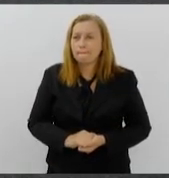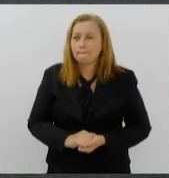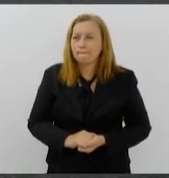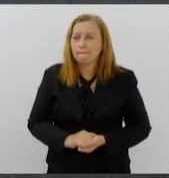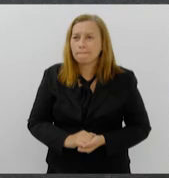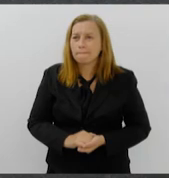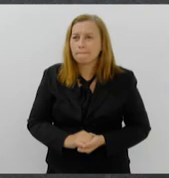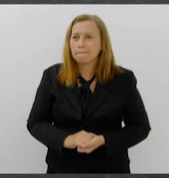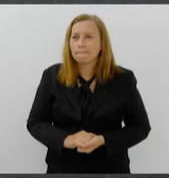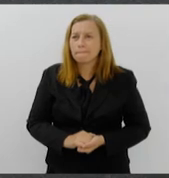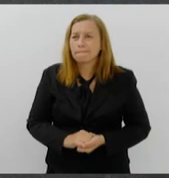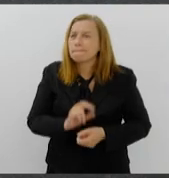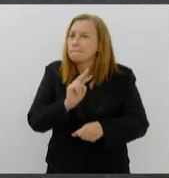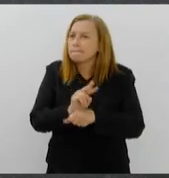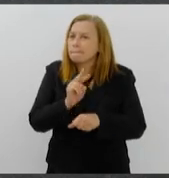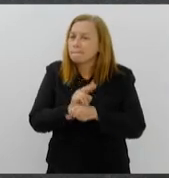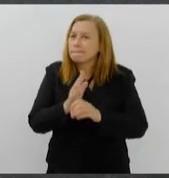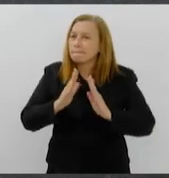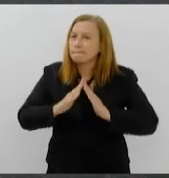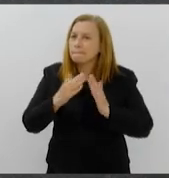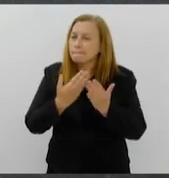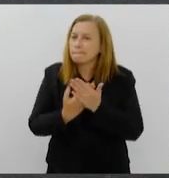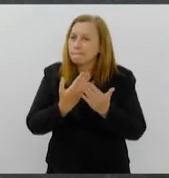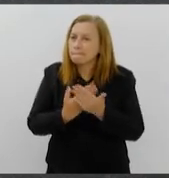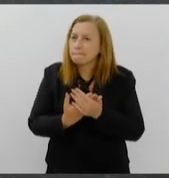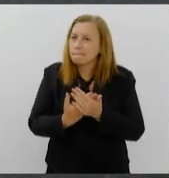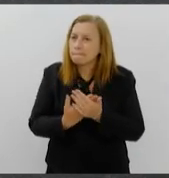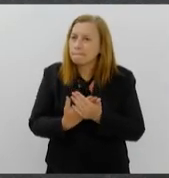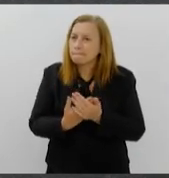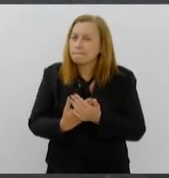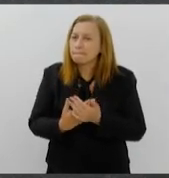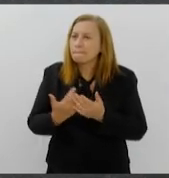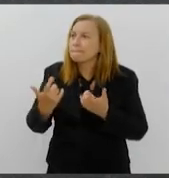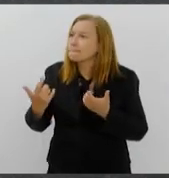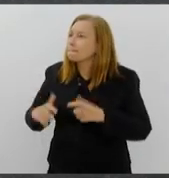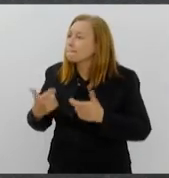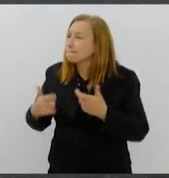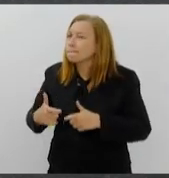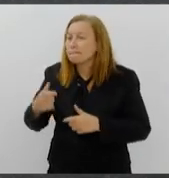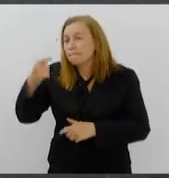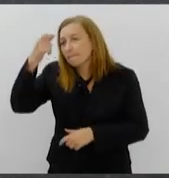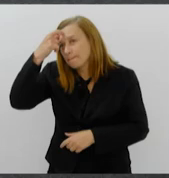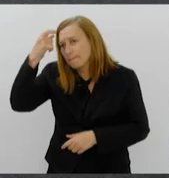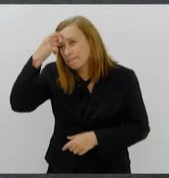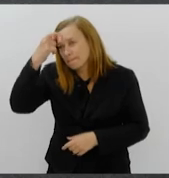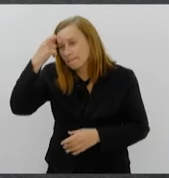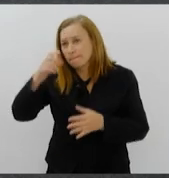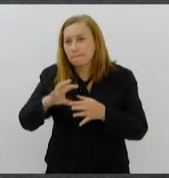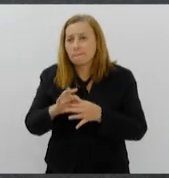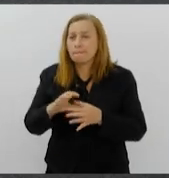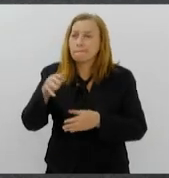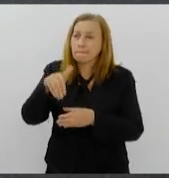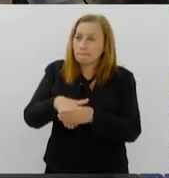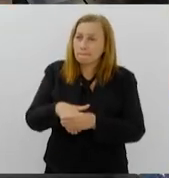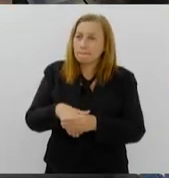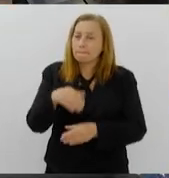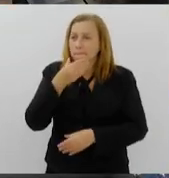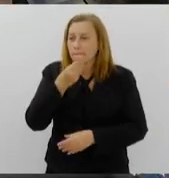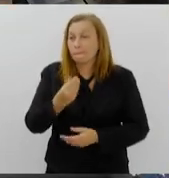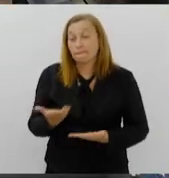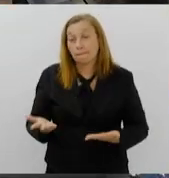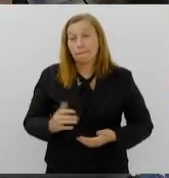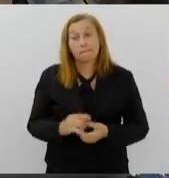Blindar as escolas, meu Deus, ô carioca, onde é que você estava com a cabeça quando elegeu esse homem? Muito obrigado, senhor presidente. Juro que